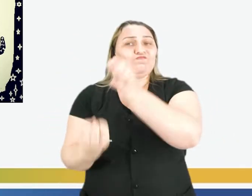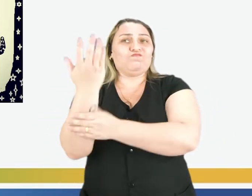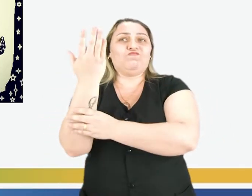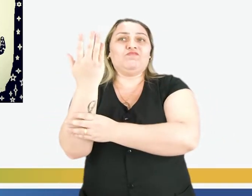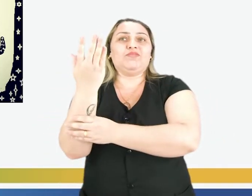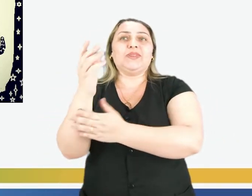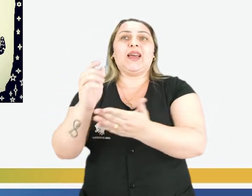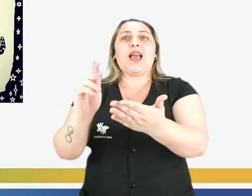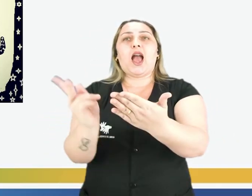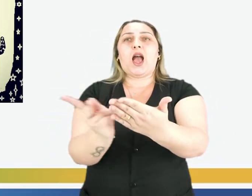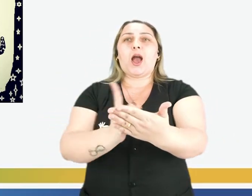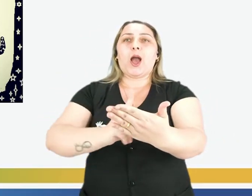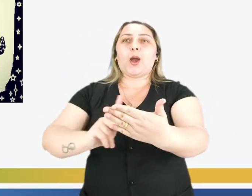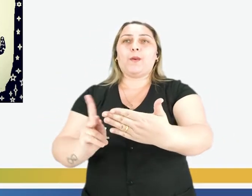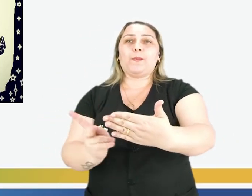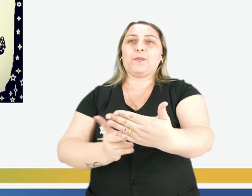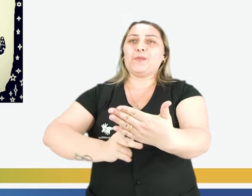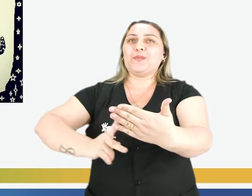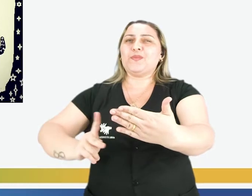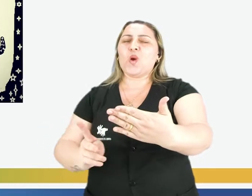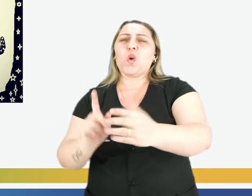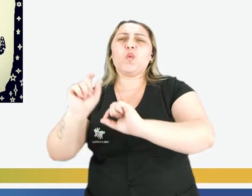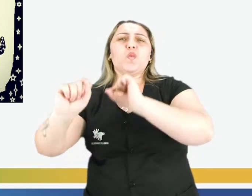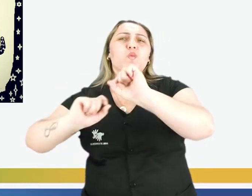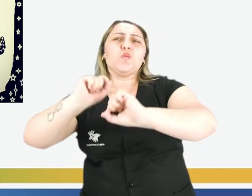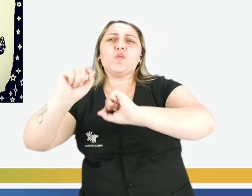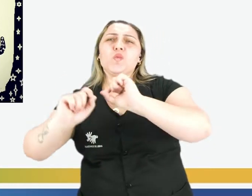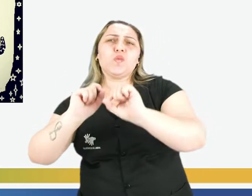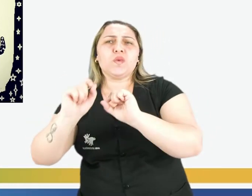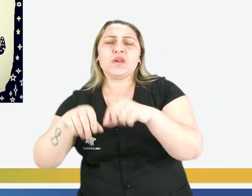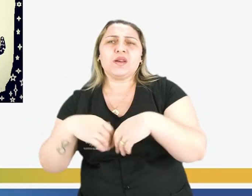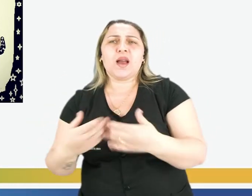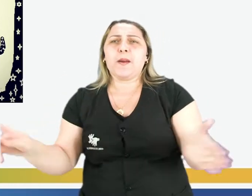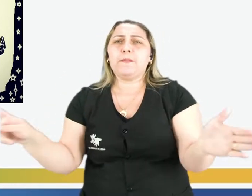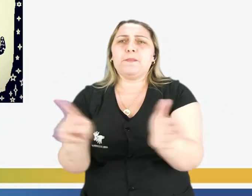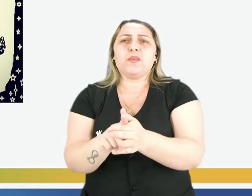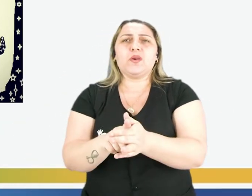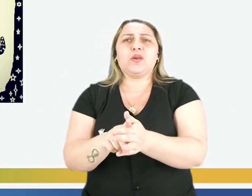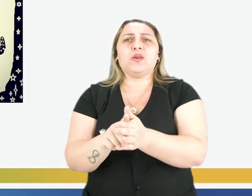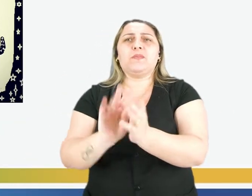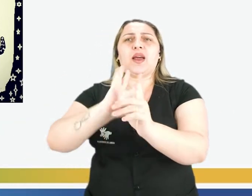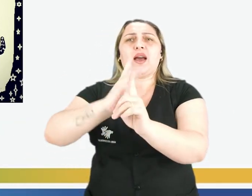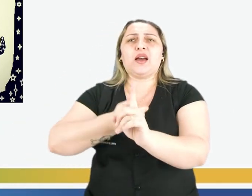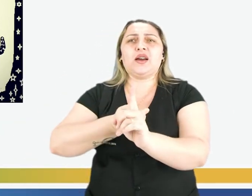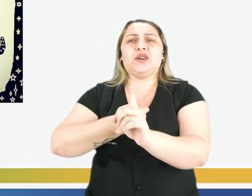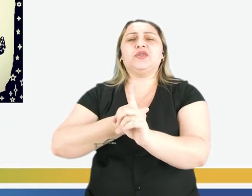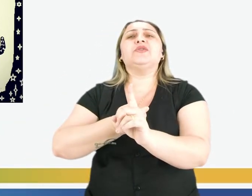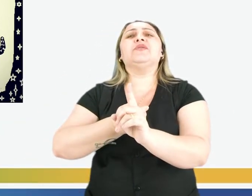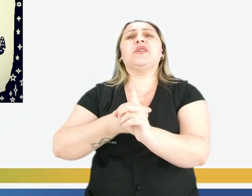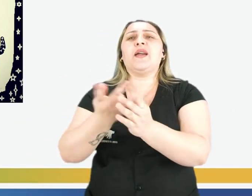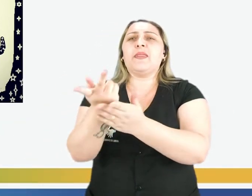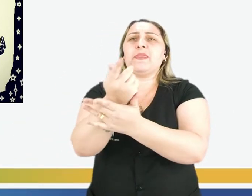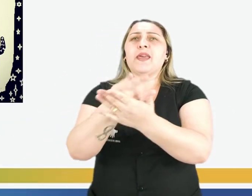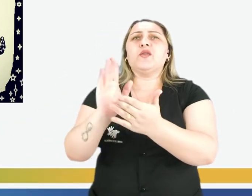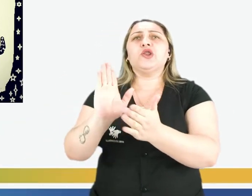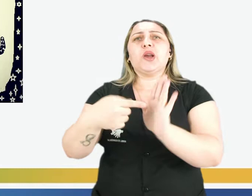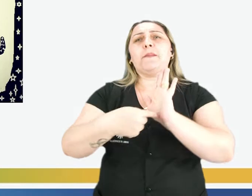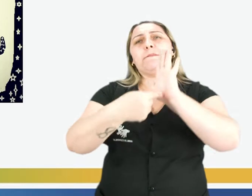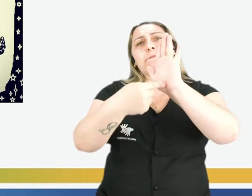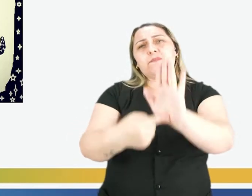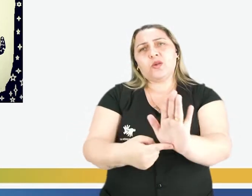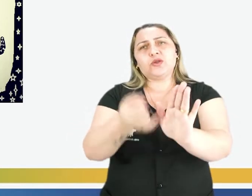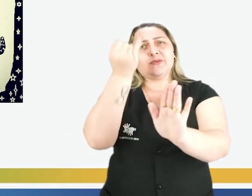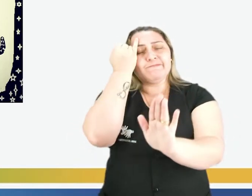descobri a poesia. O que seria isso? Até a própria arte, né? O próprio desenho já mostra para você